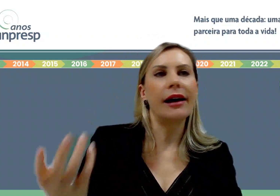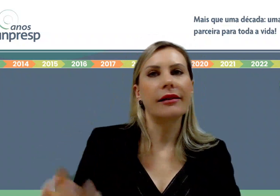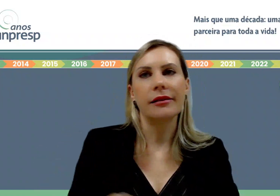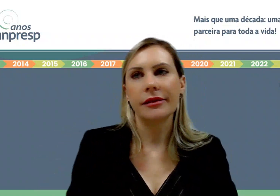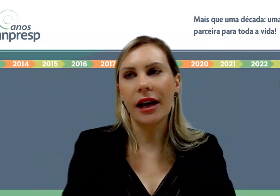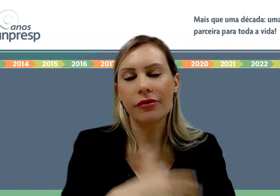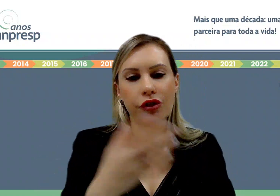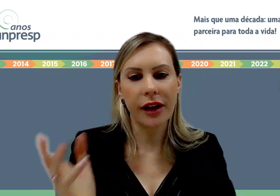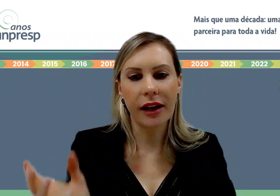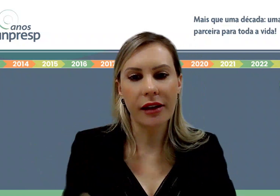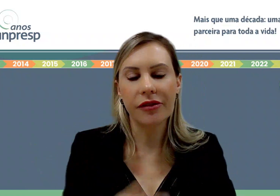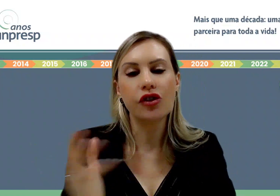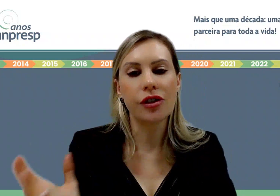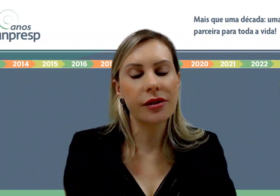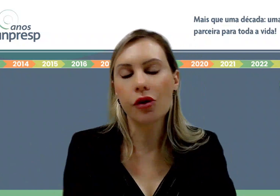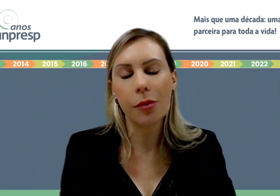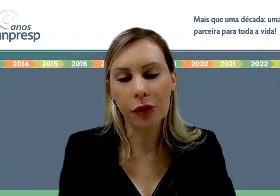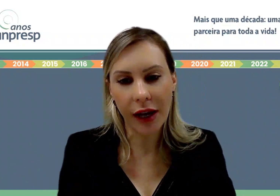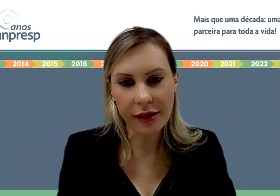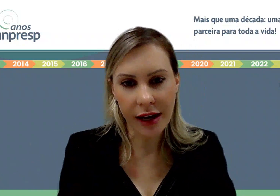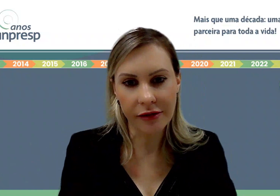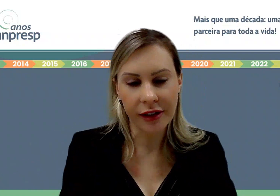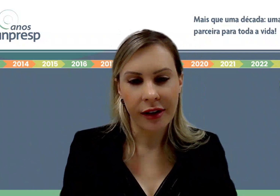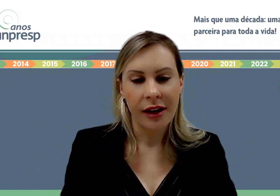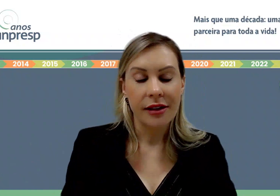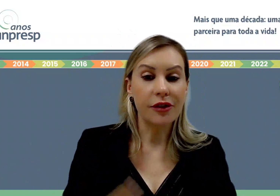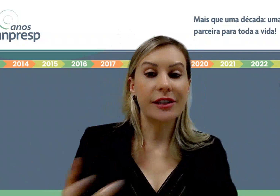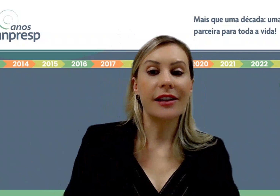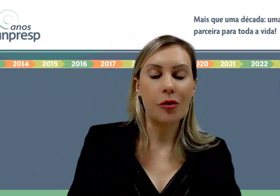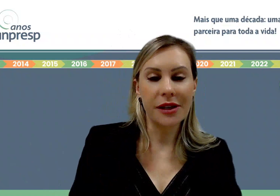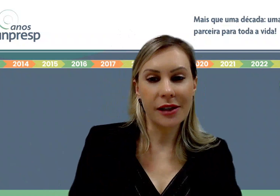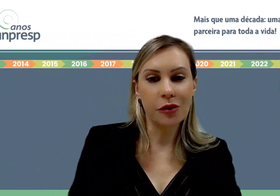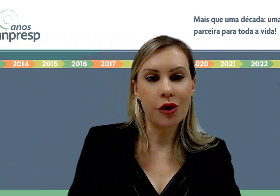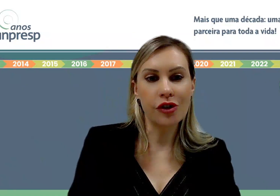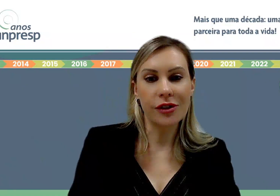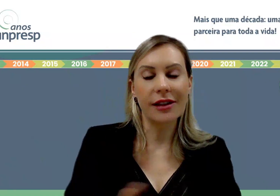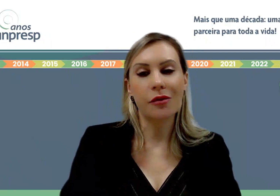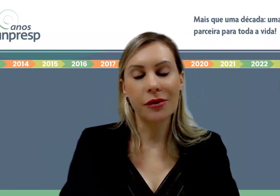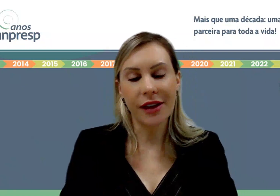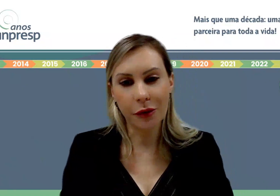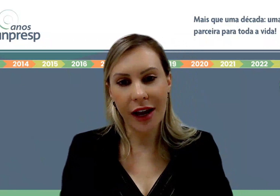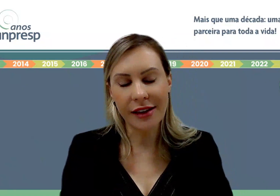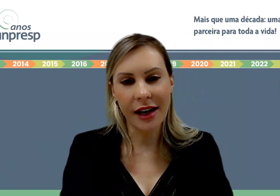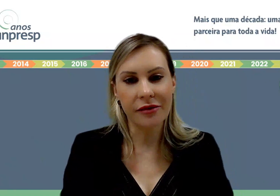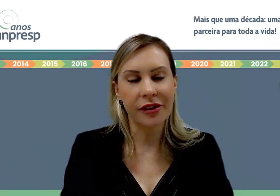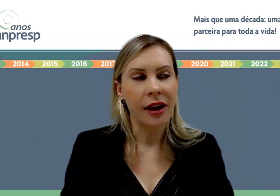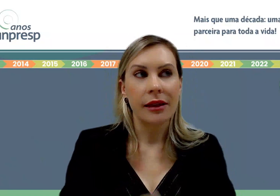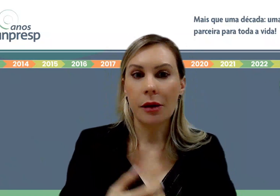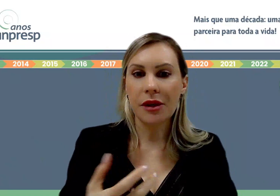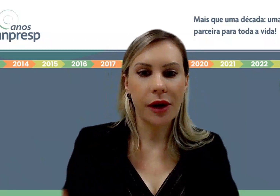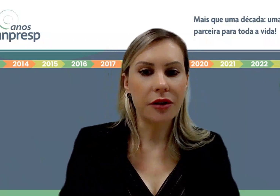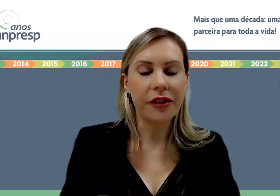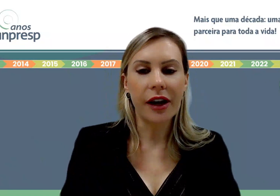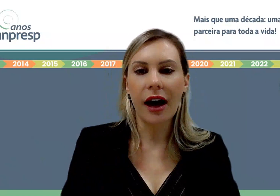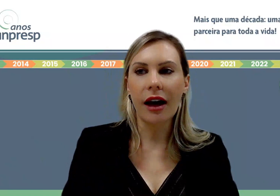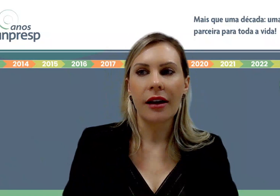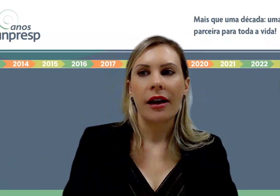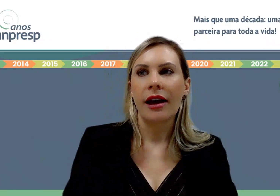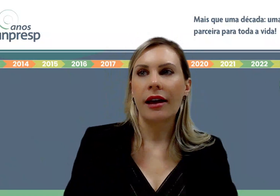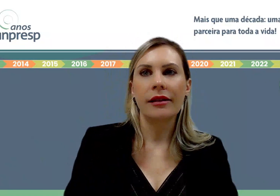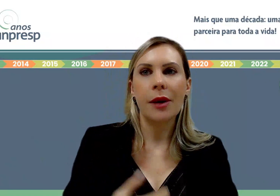tenha lá, sei lá, vou chutar aqui, 25 mil na reserva. Se você está começando hoje, você está com 0 na reserva. Não, mas eu